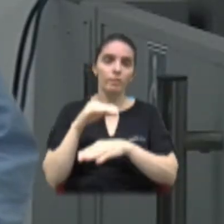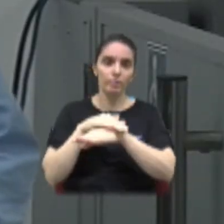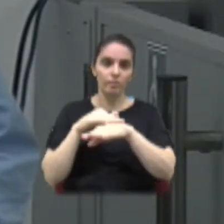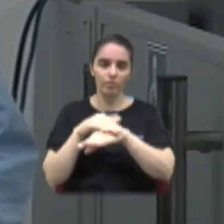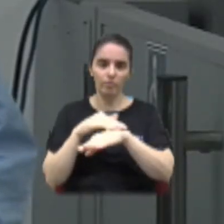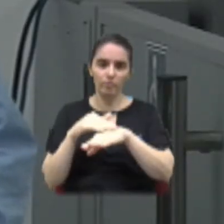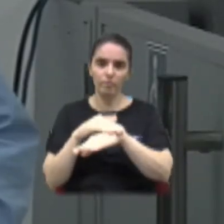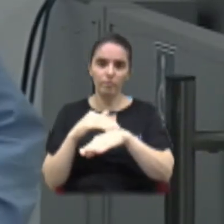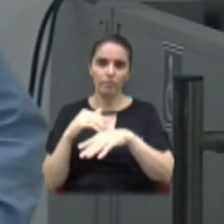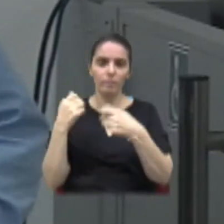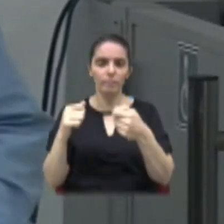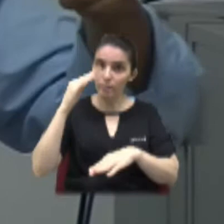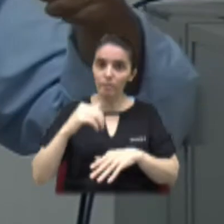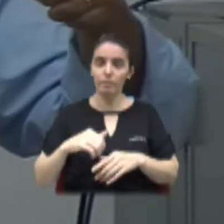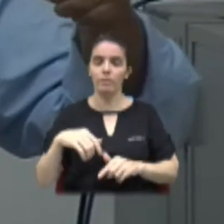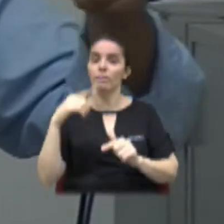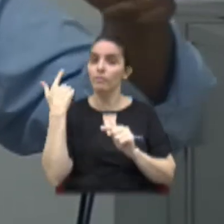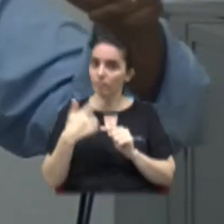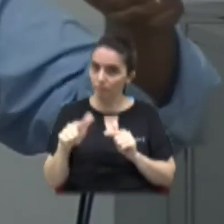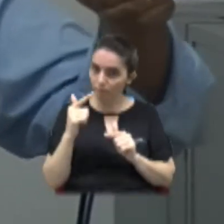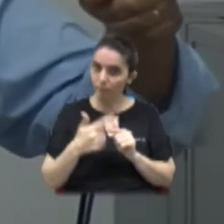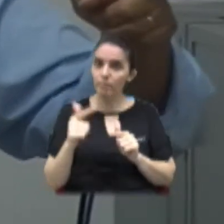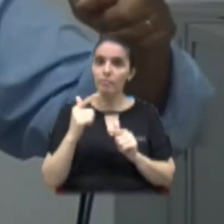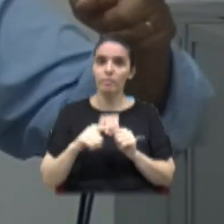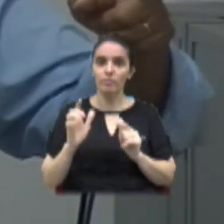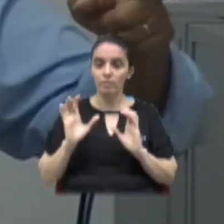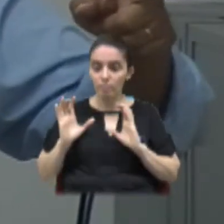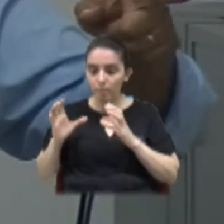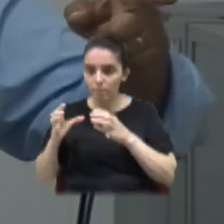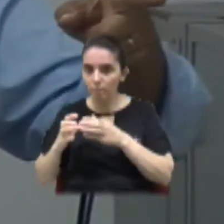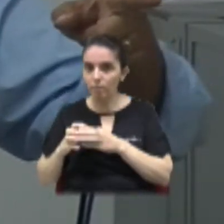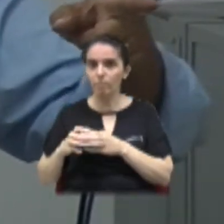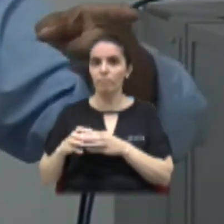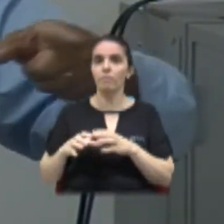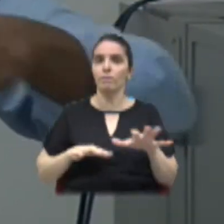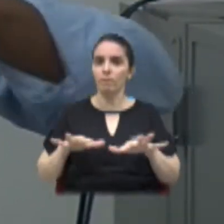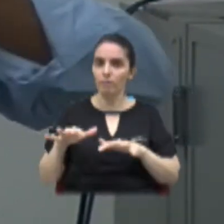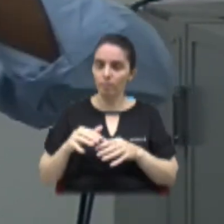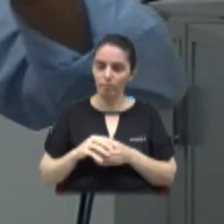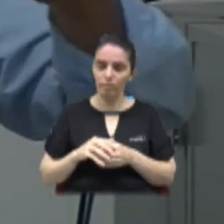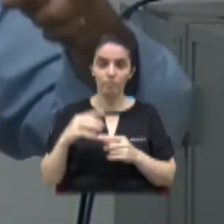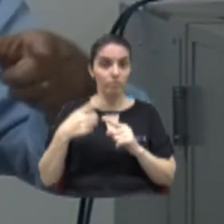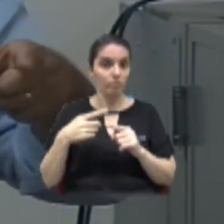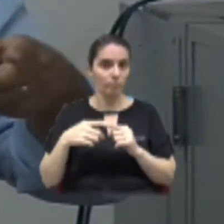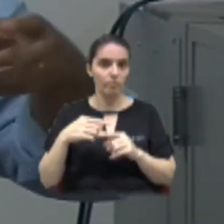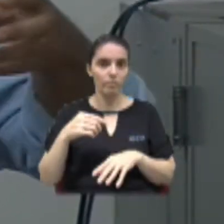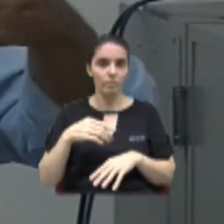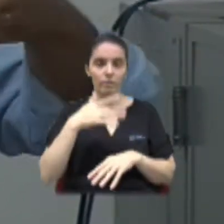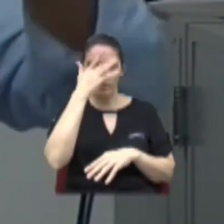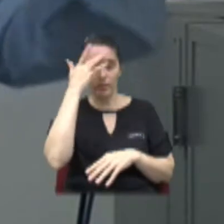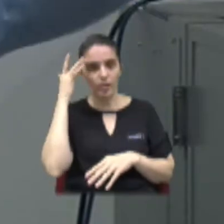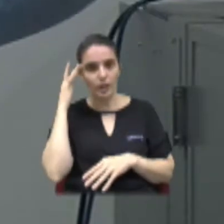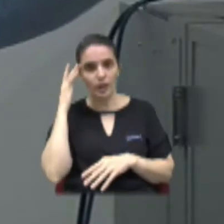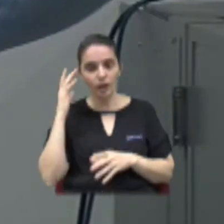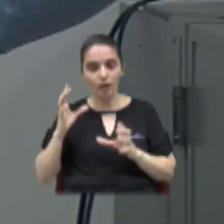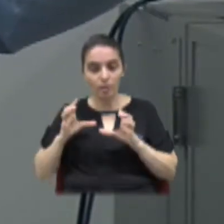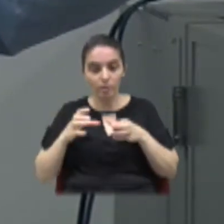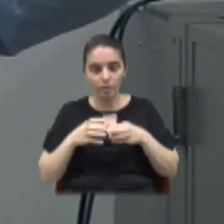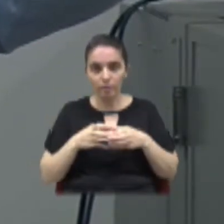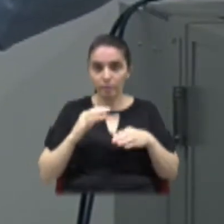declaração, está lá esperando, mas sabe que ela tem. E estava na frente daquela pessoa que não tem. E as pessoas iam